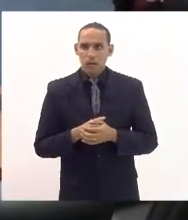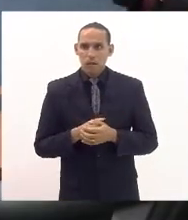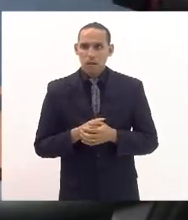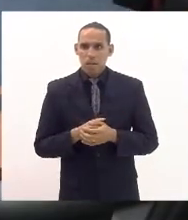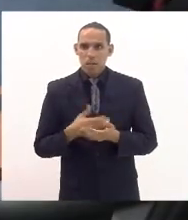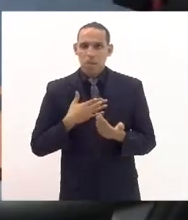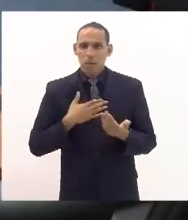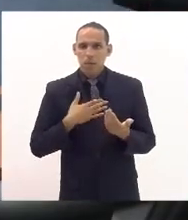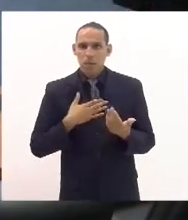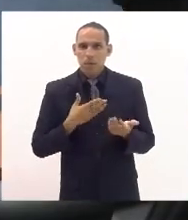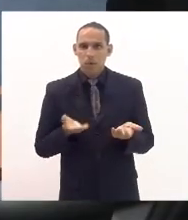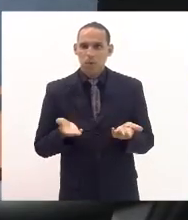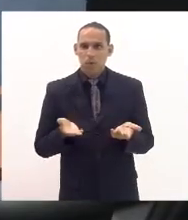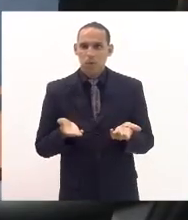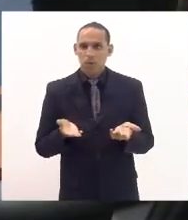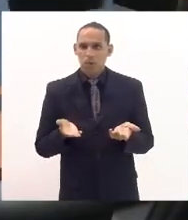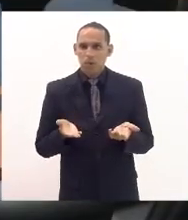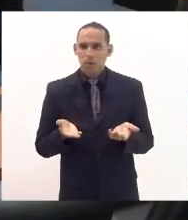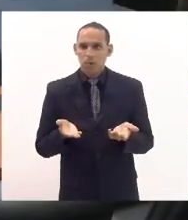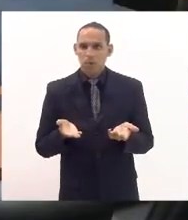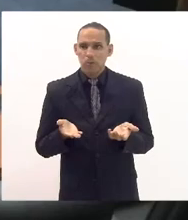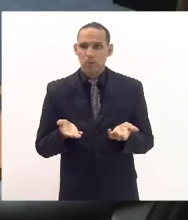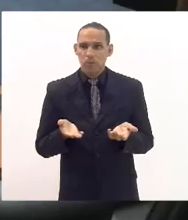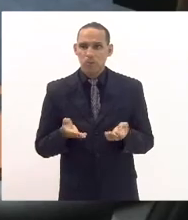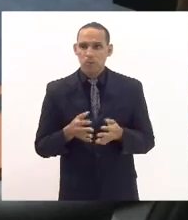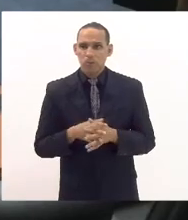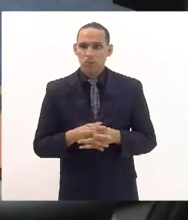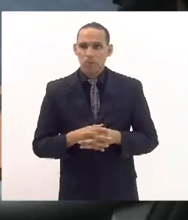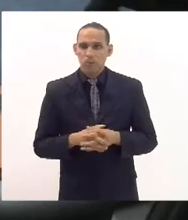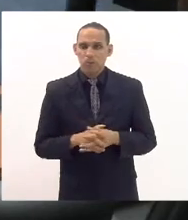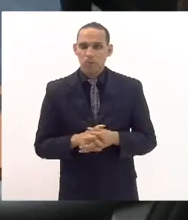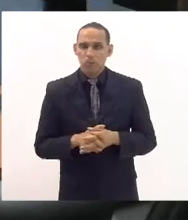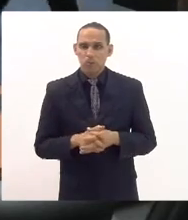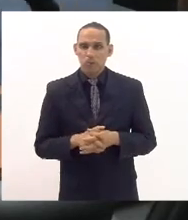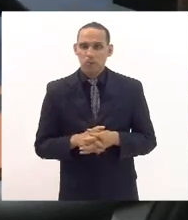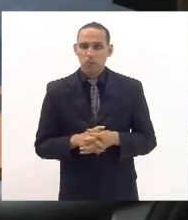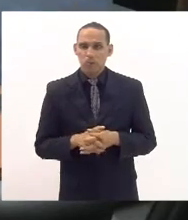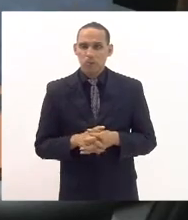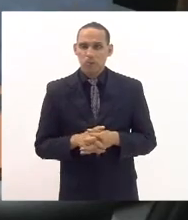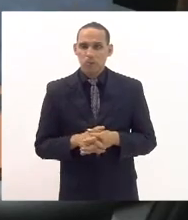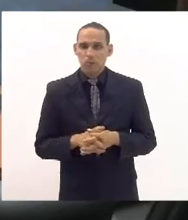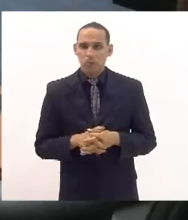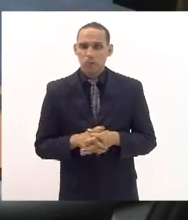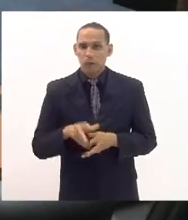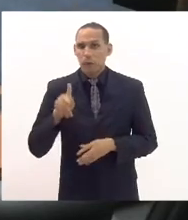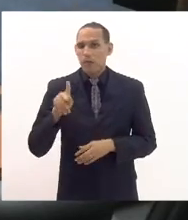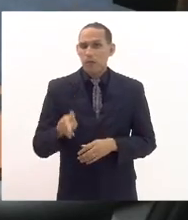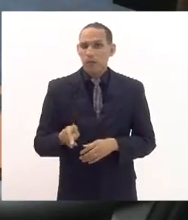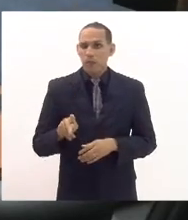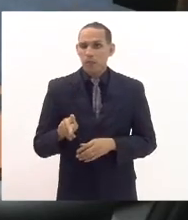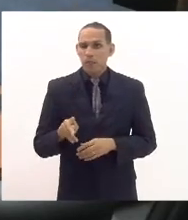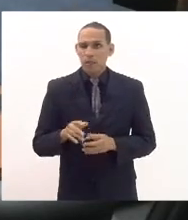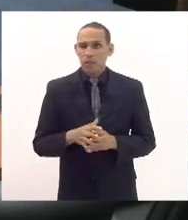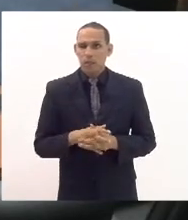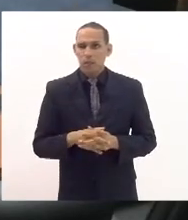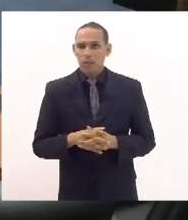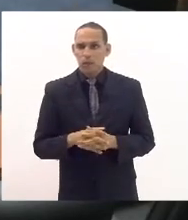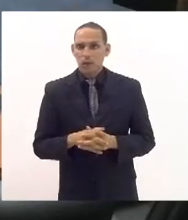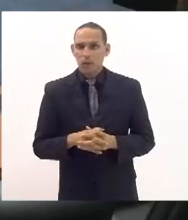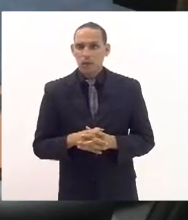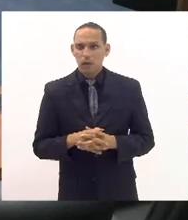o meu a moto e o seu presente eu